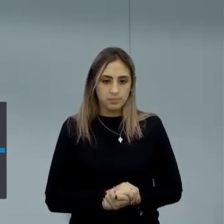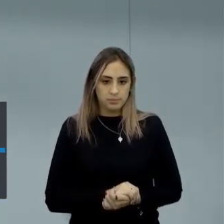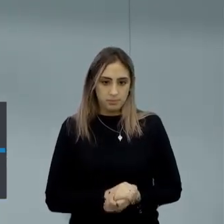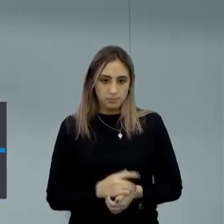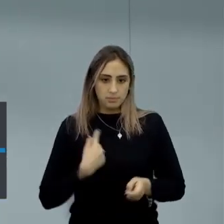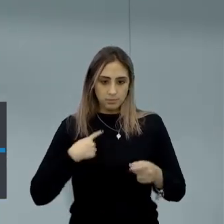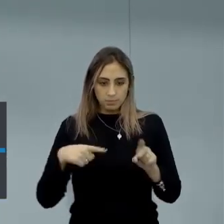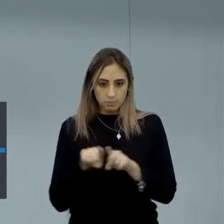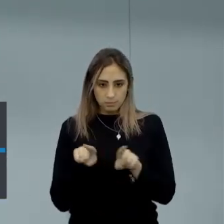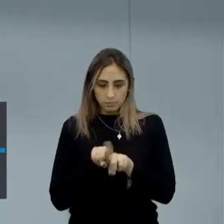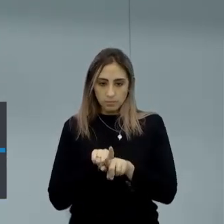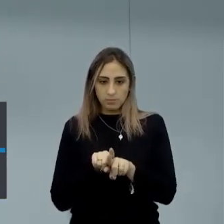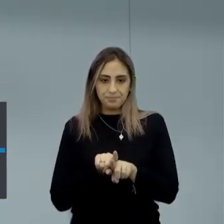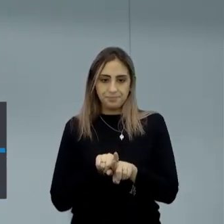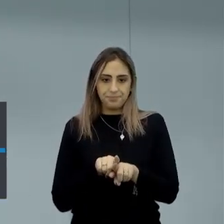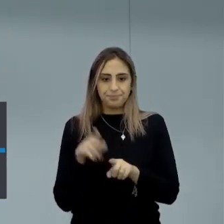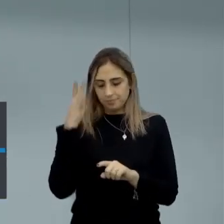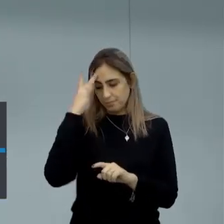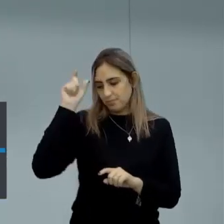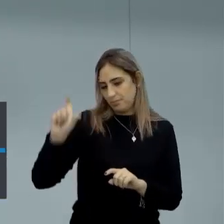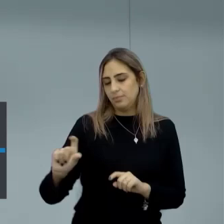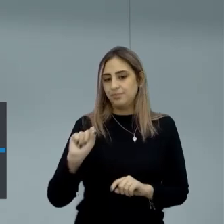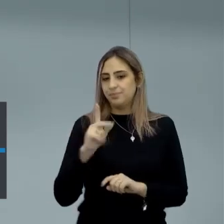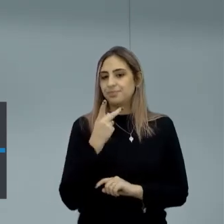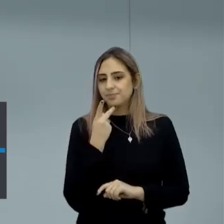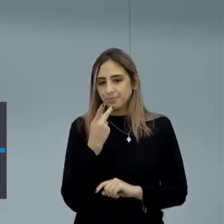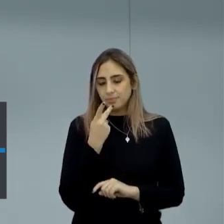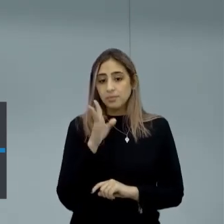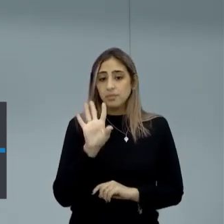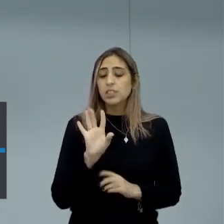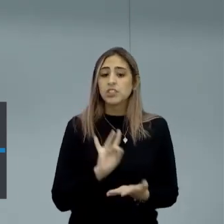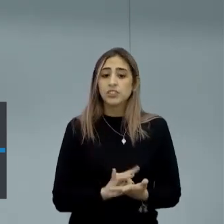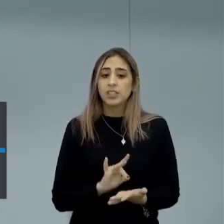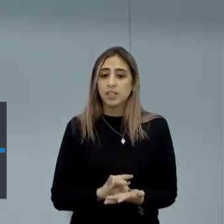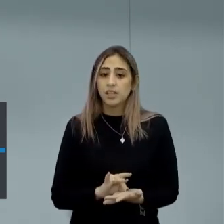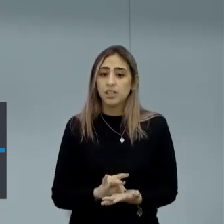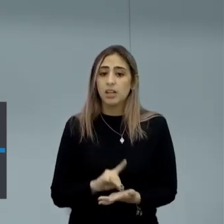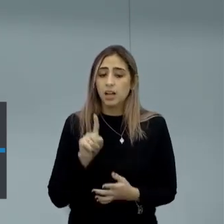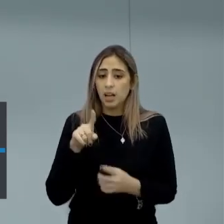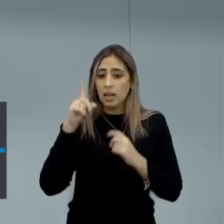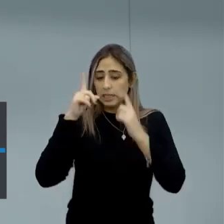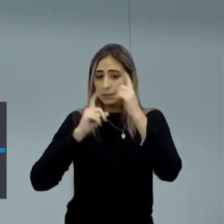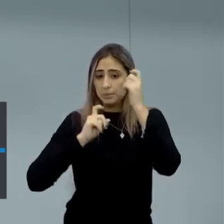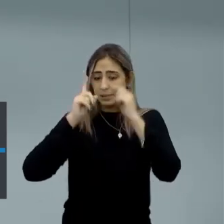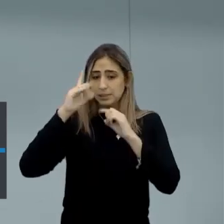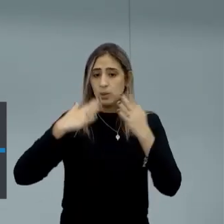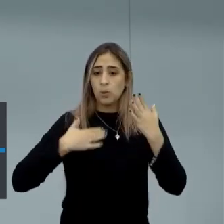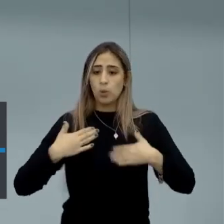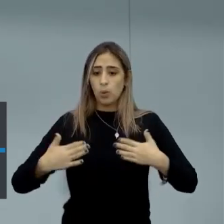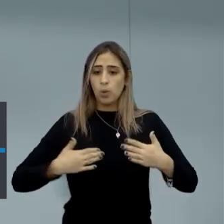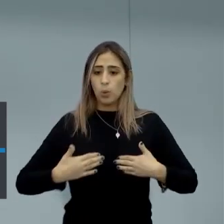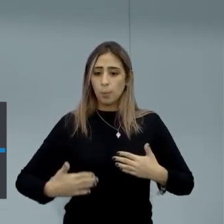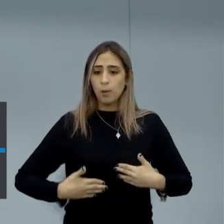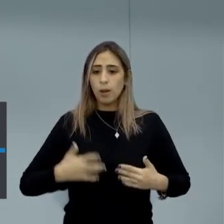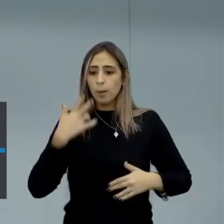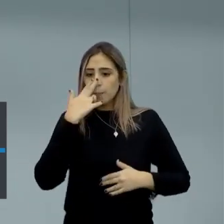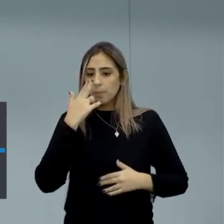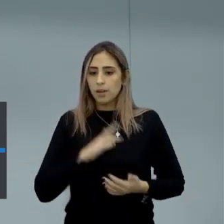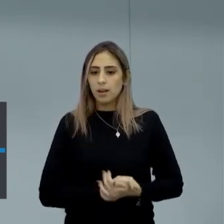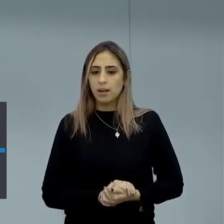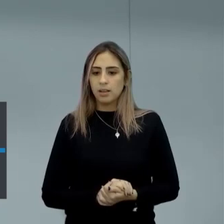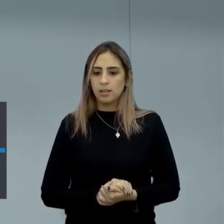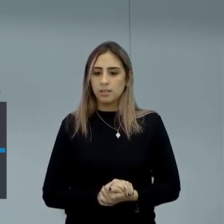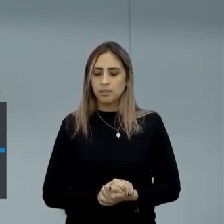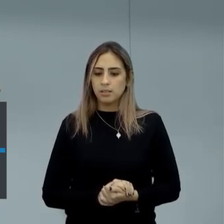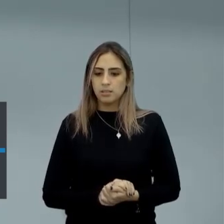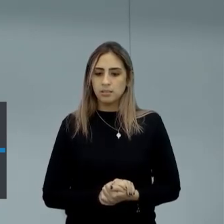Eu não sei também o nome, mas eu sei de quem você está falando. E de fato, a expressão corporal parece que, não